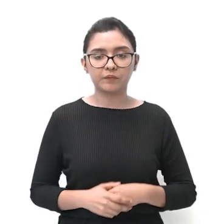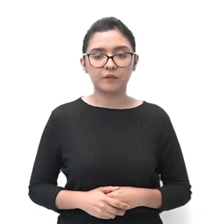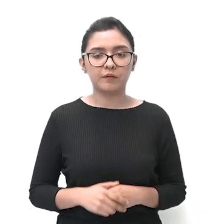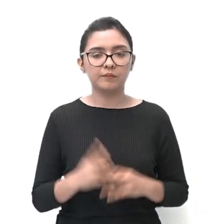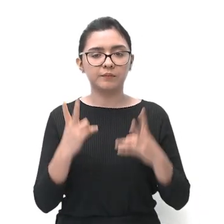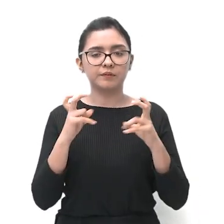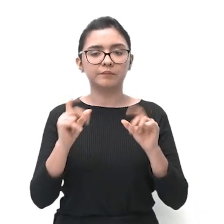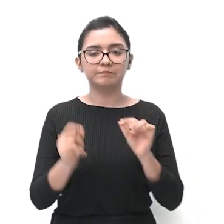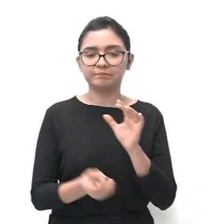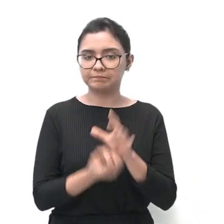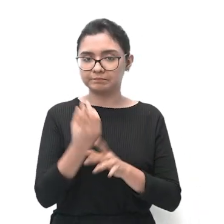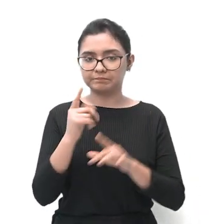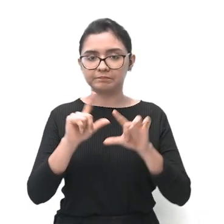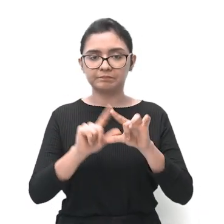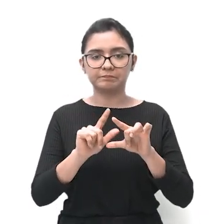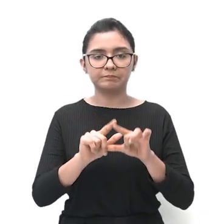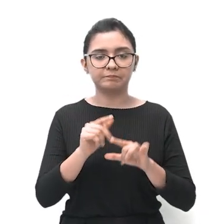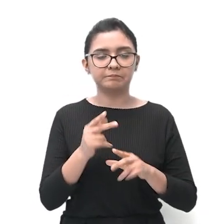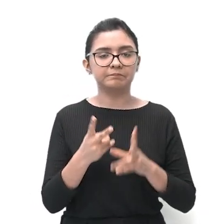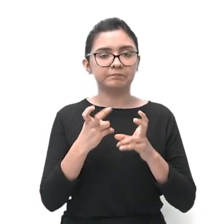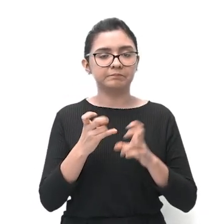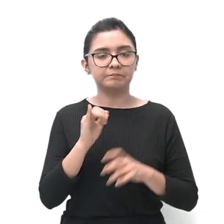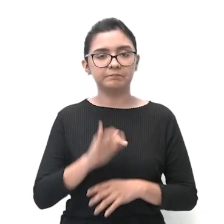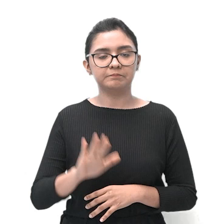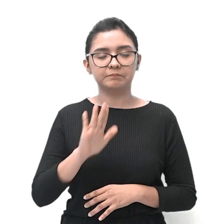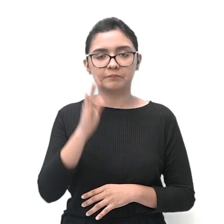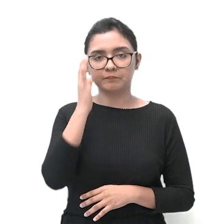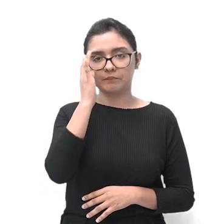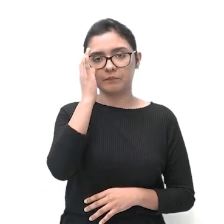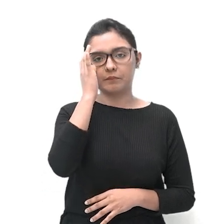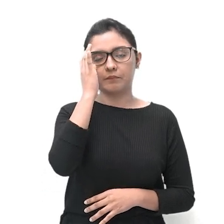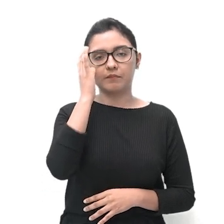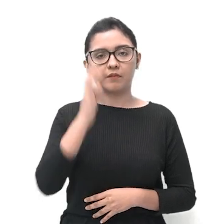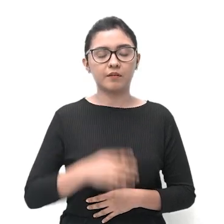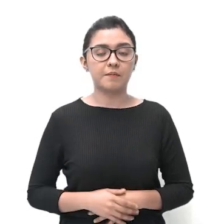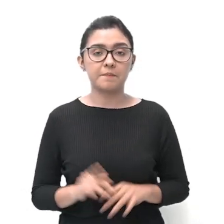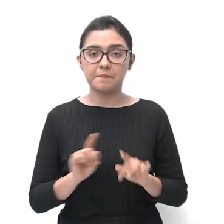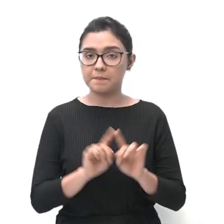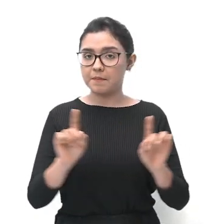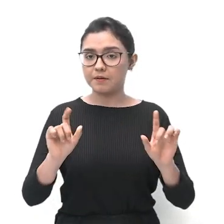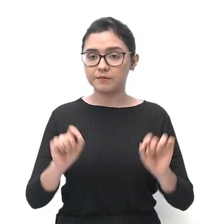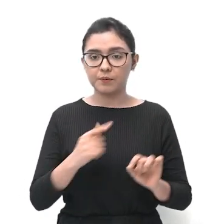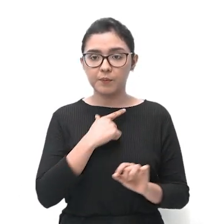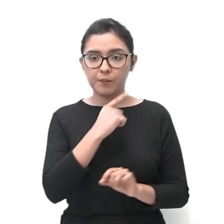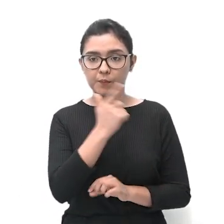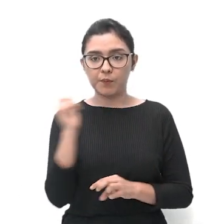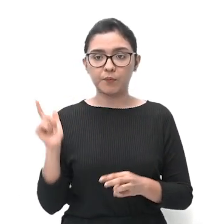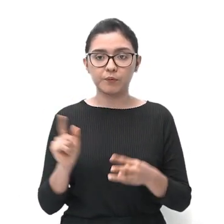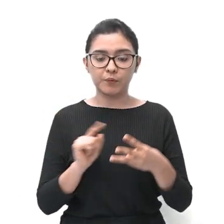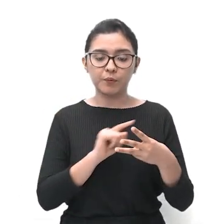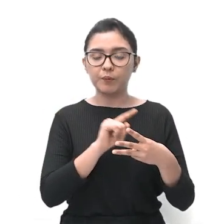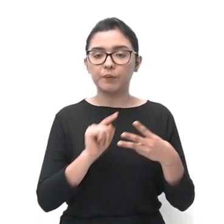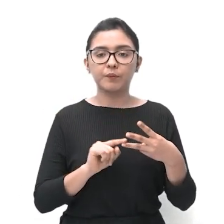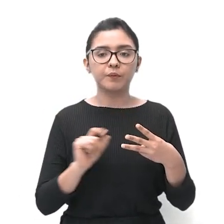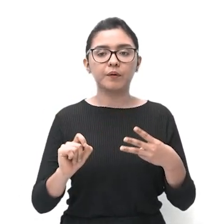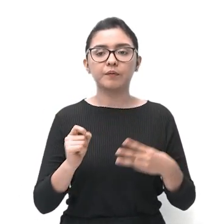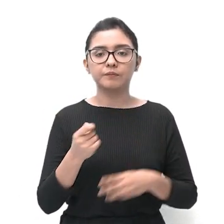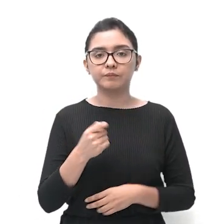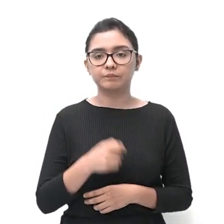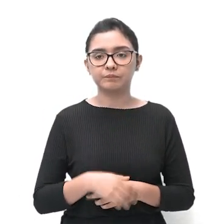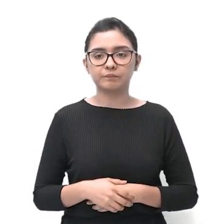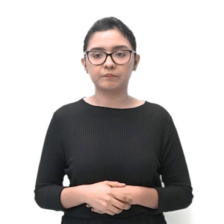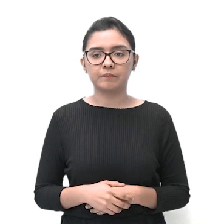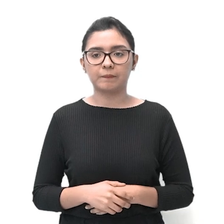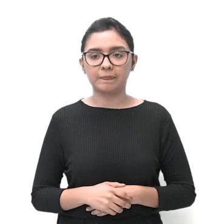Ó, já surgiu um triângulo, ó. Já surgiu um triângulo. Só que o outro segmento nosso lá é igual a quanto?